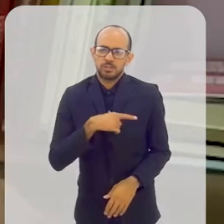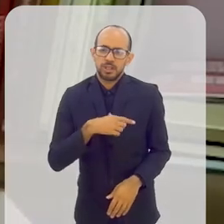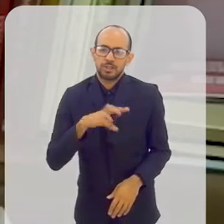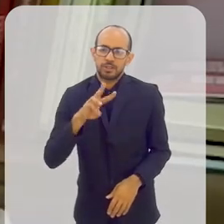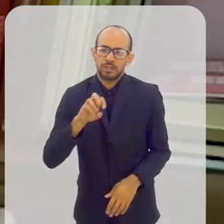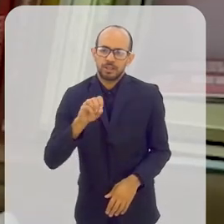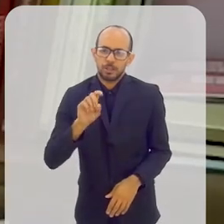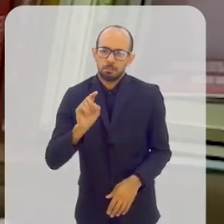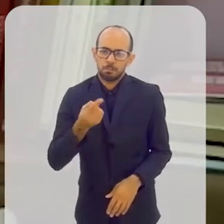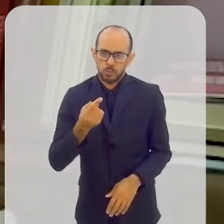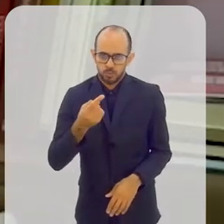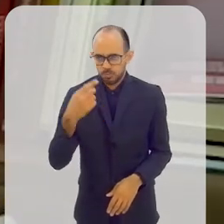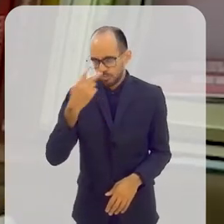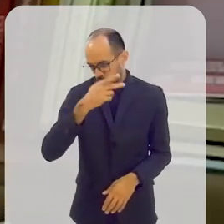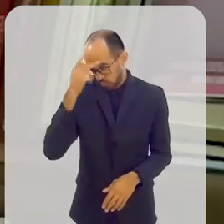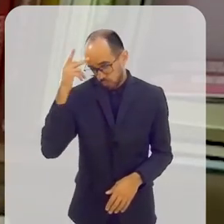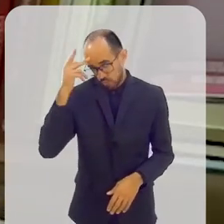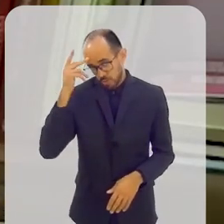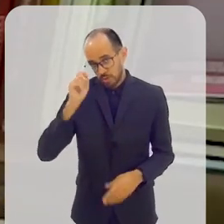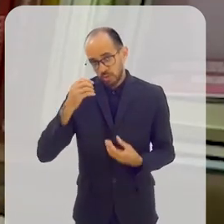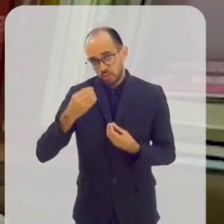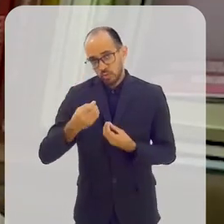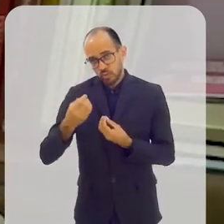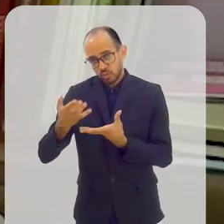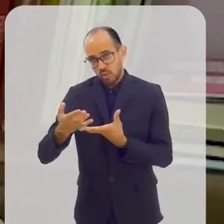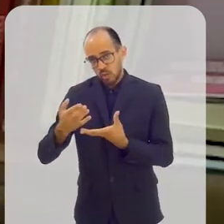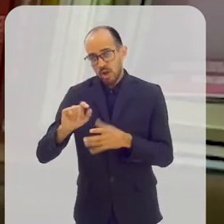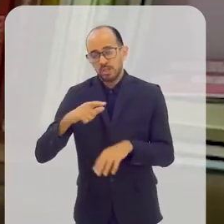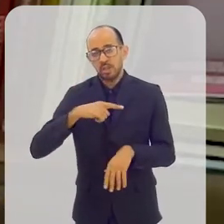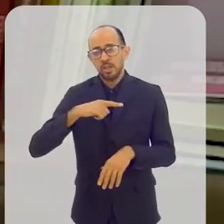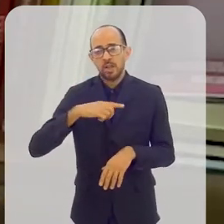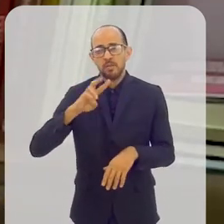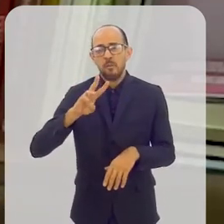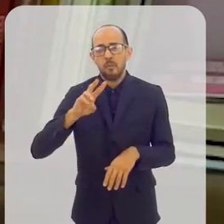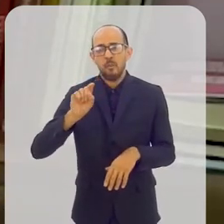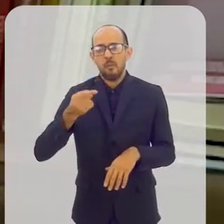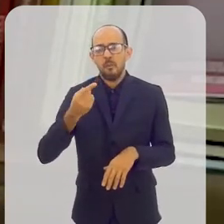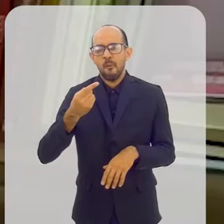30 mil pessoas que nos doam. Nós temos 3 mil